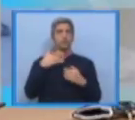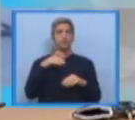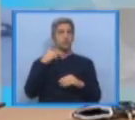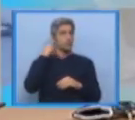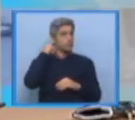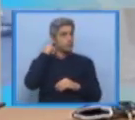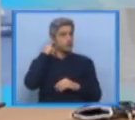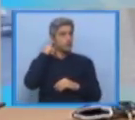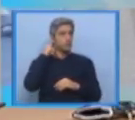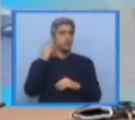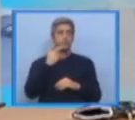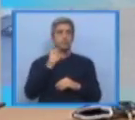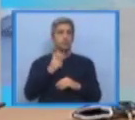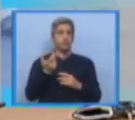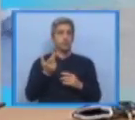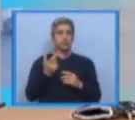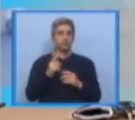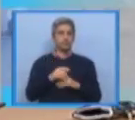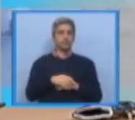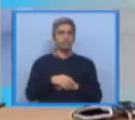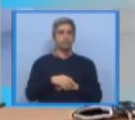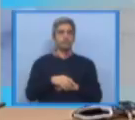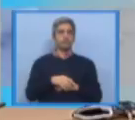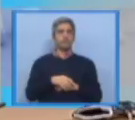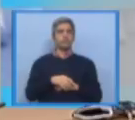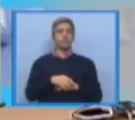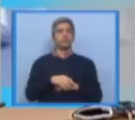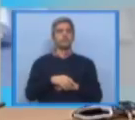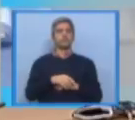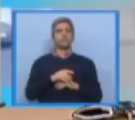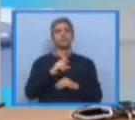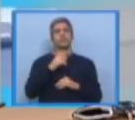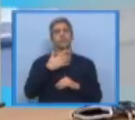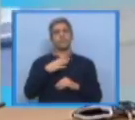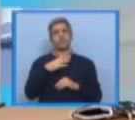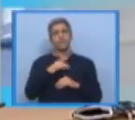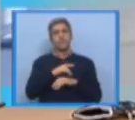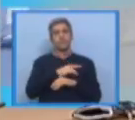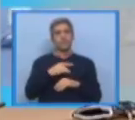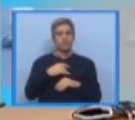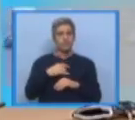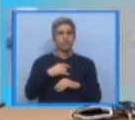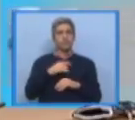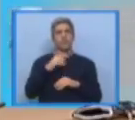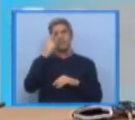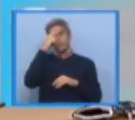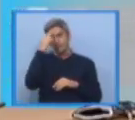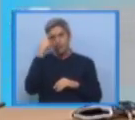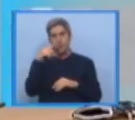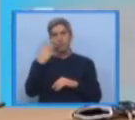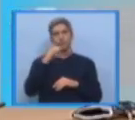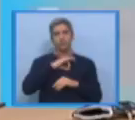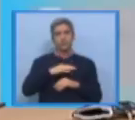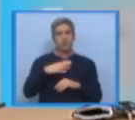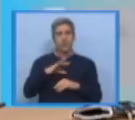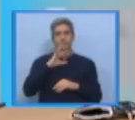claramente que vai além daquilo que é desejável, porque é legítimo o desejo de os médicos, tal como os enfermeiros e outros profissionais de saúde,